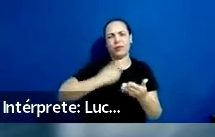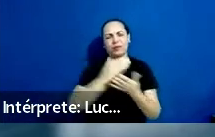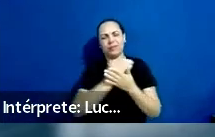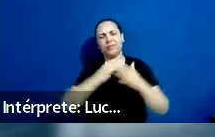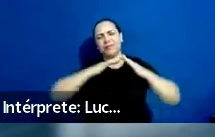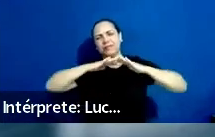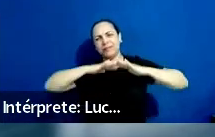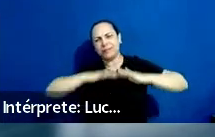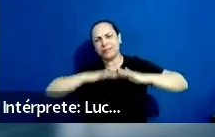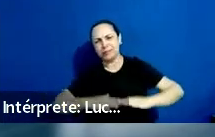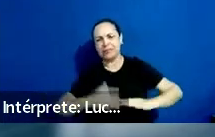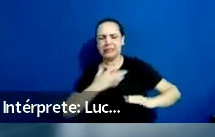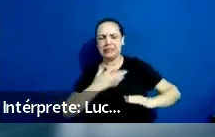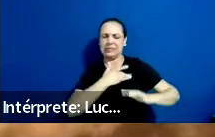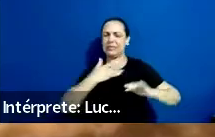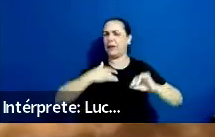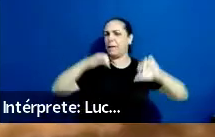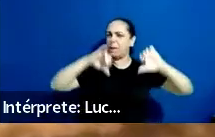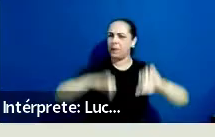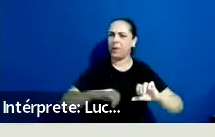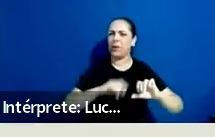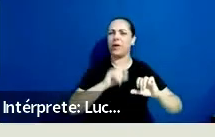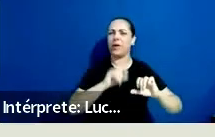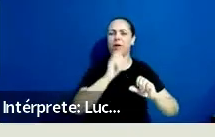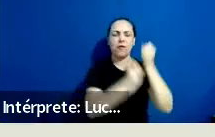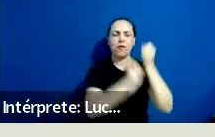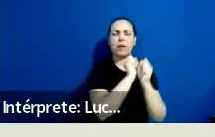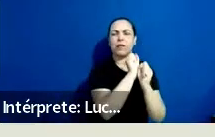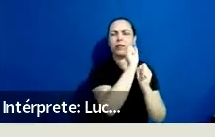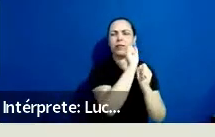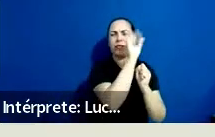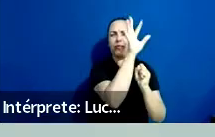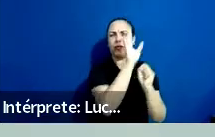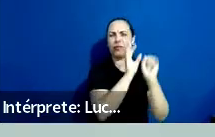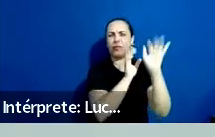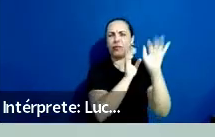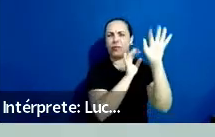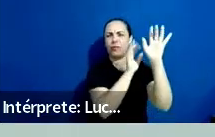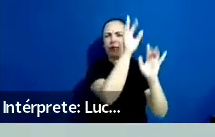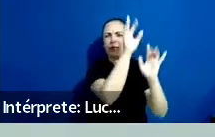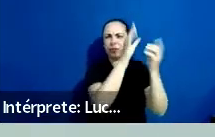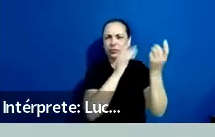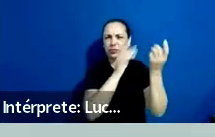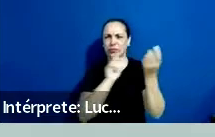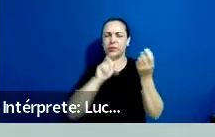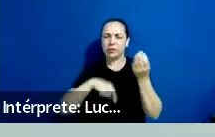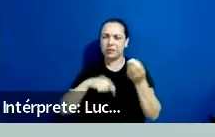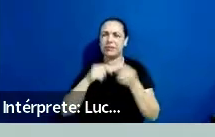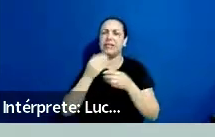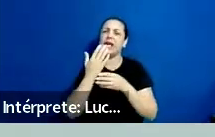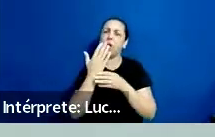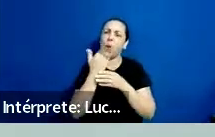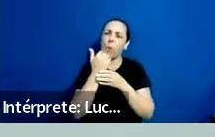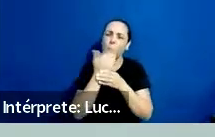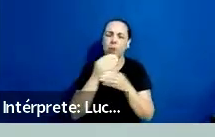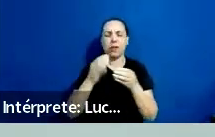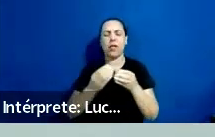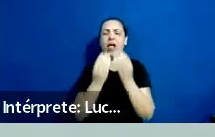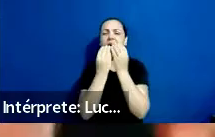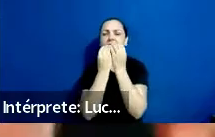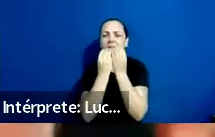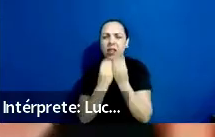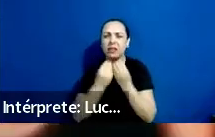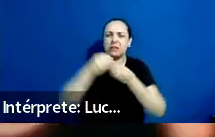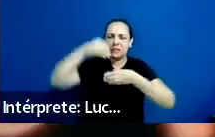evolução impactaram em suas vidas. A poluição, os alimentos gordurosos e calóricos, os agrotóxicos trouxeram implicações negativas por conta